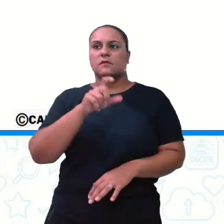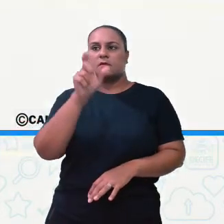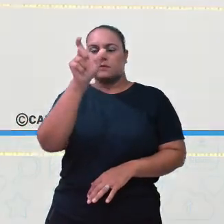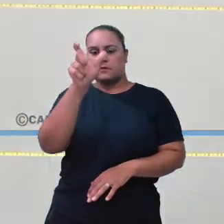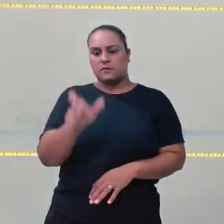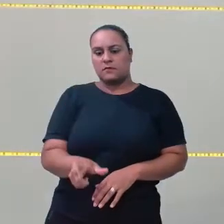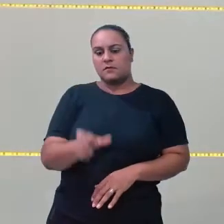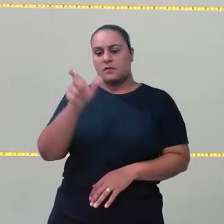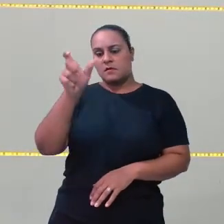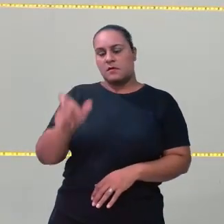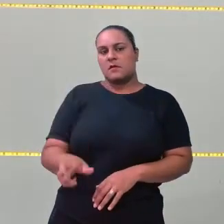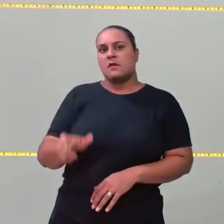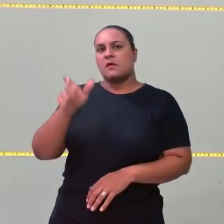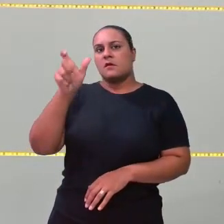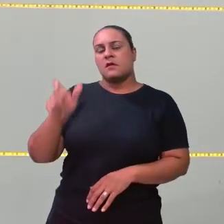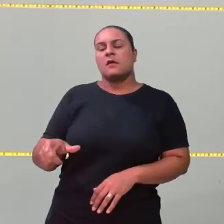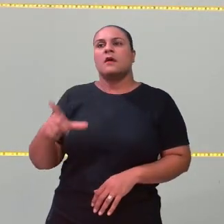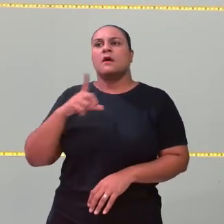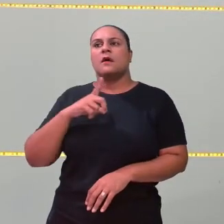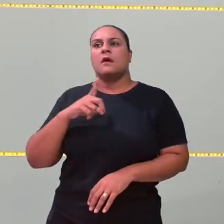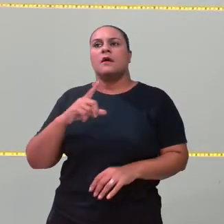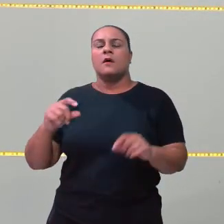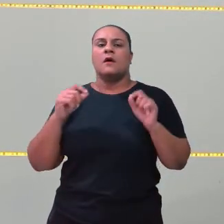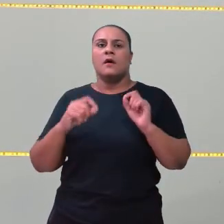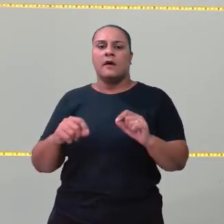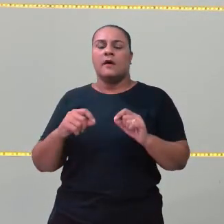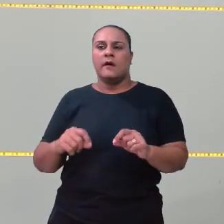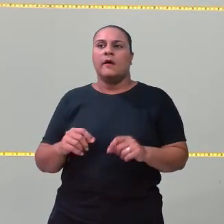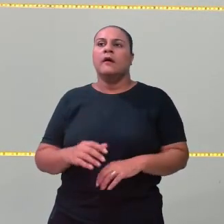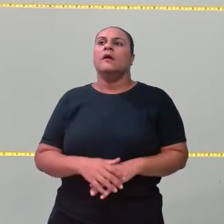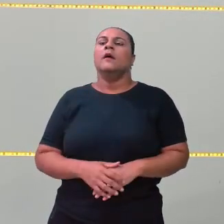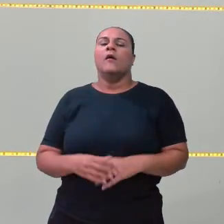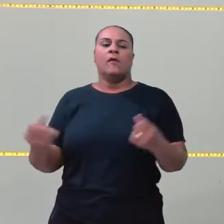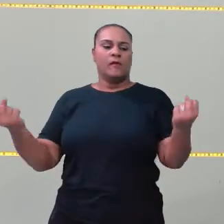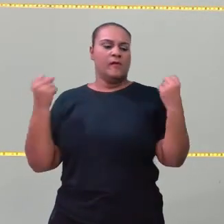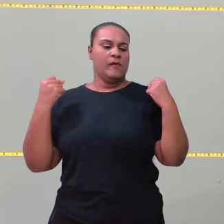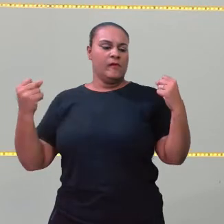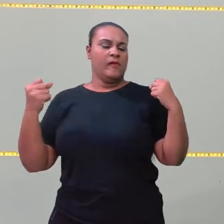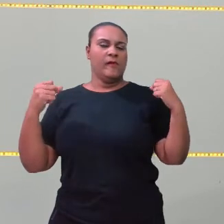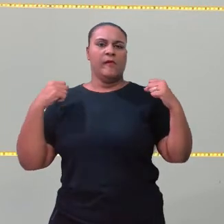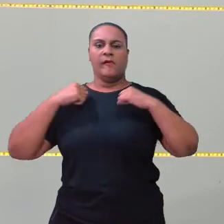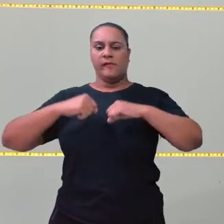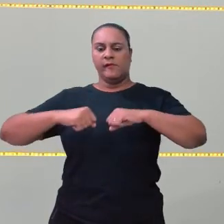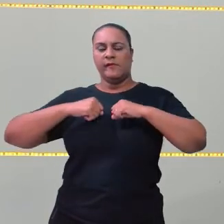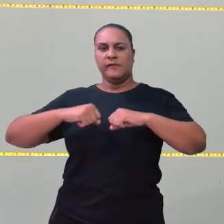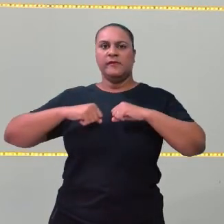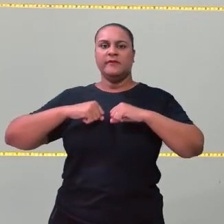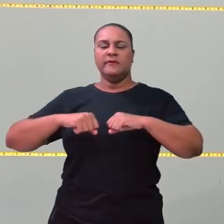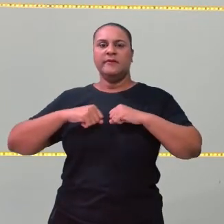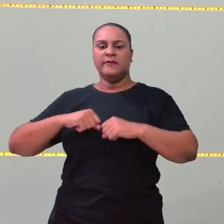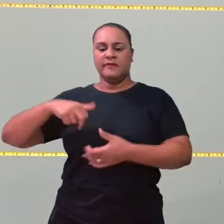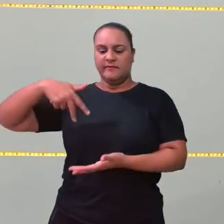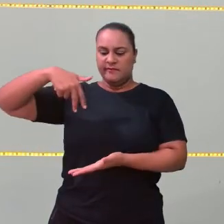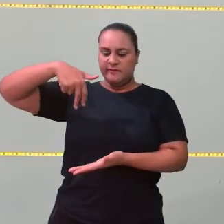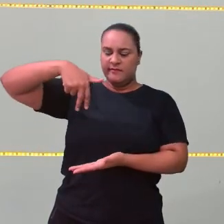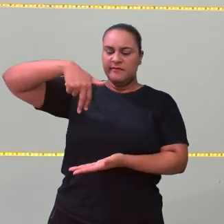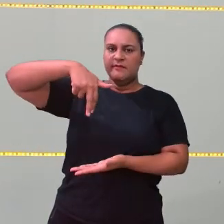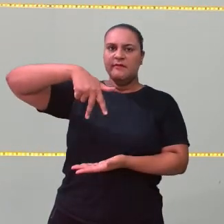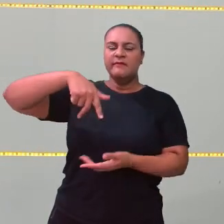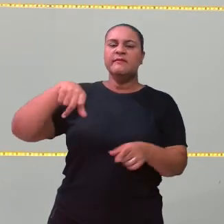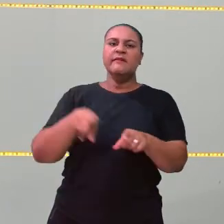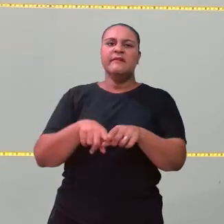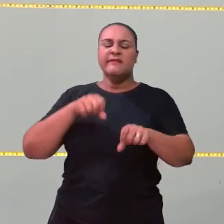eu tenho exatamente as atividades físicas, corrida, caminhada